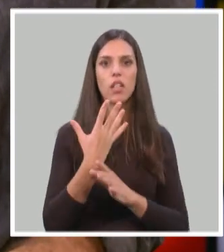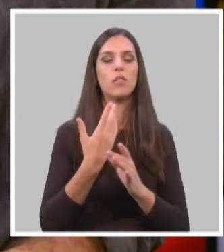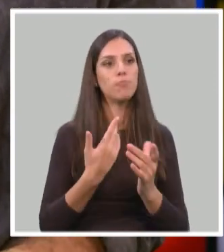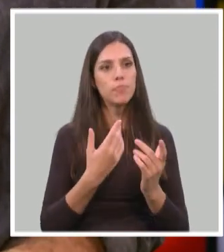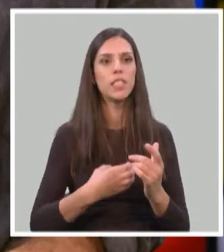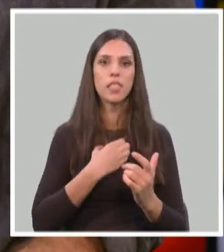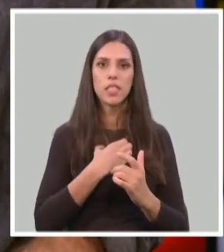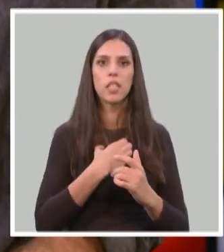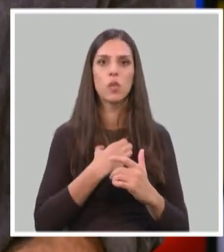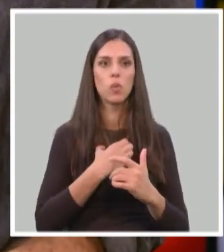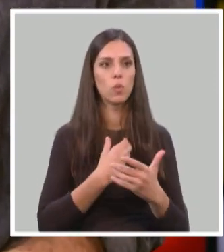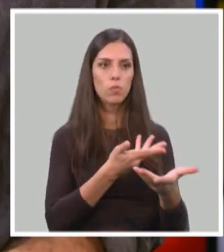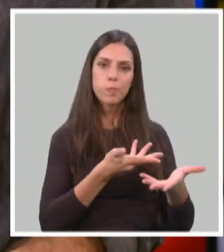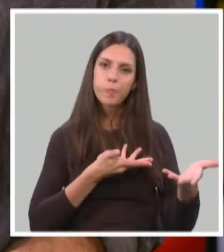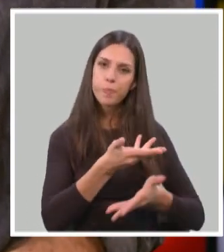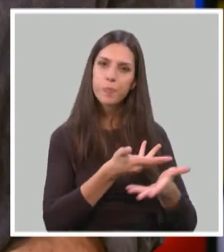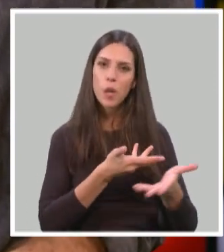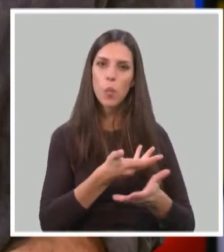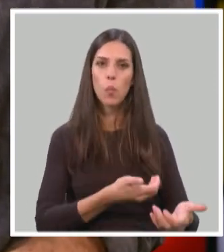ali bons bocados juntos.